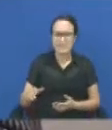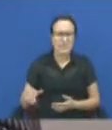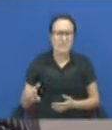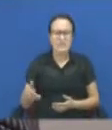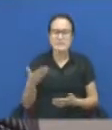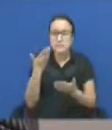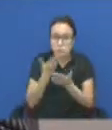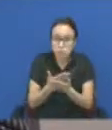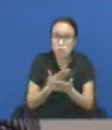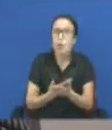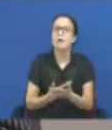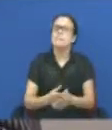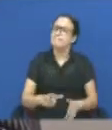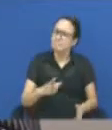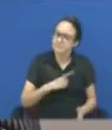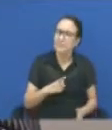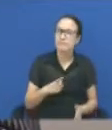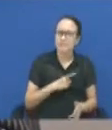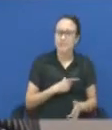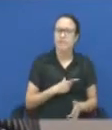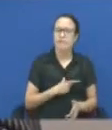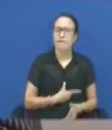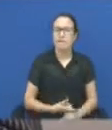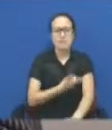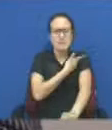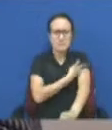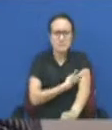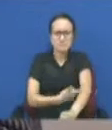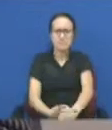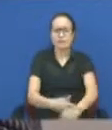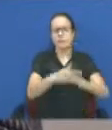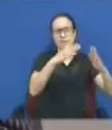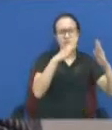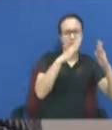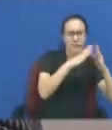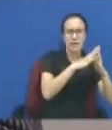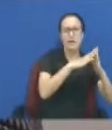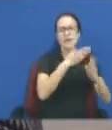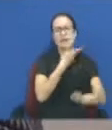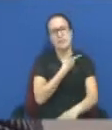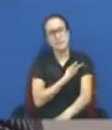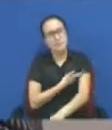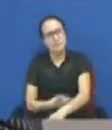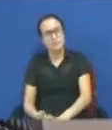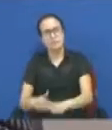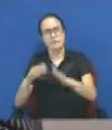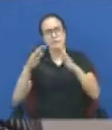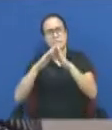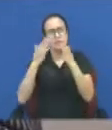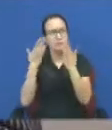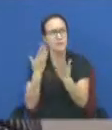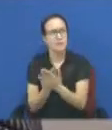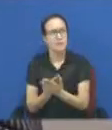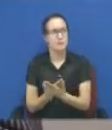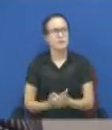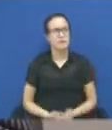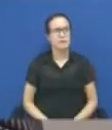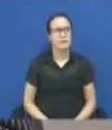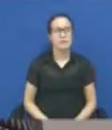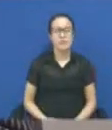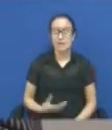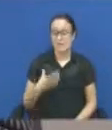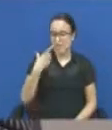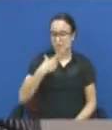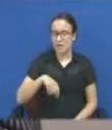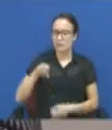as crianças sejam respeitadas no seu lar, sabe, na escola. Eu fico triste porque eu leciono catequese na minha comunidade e às